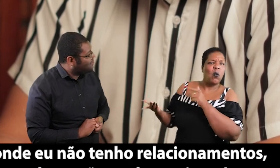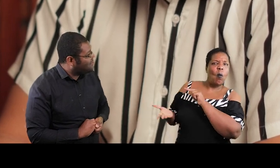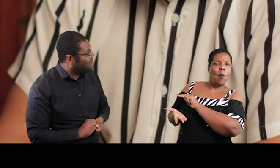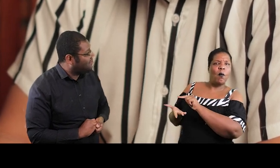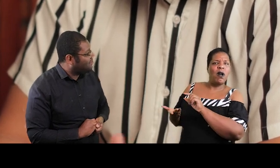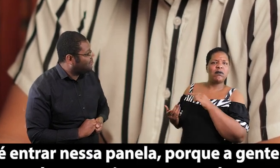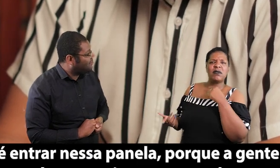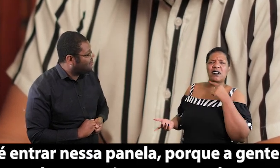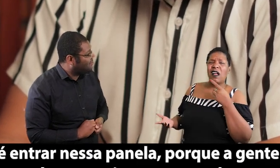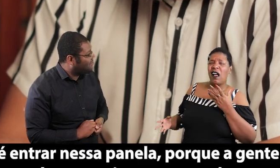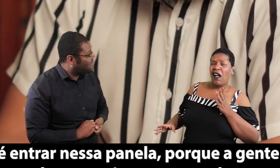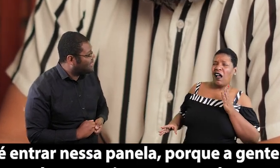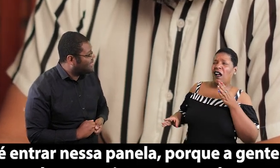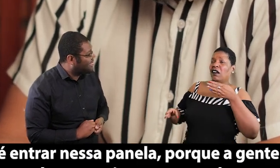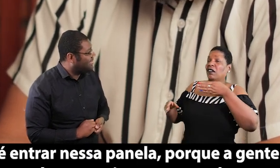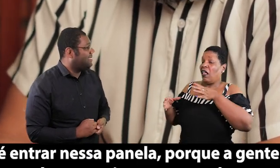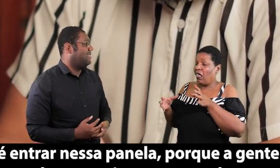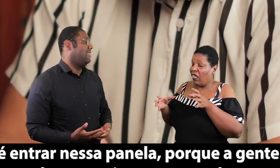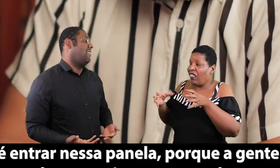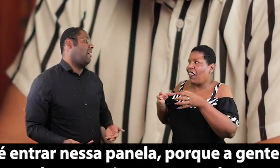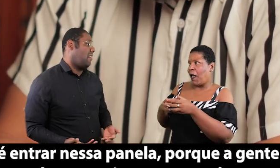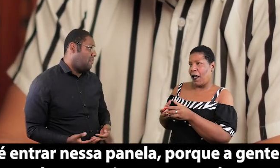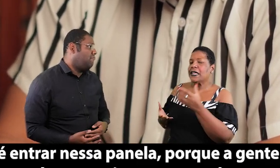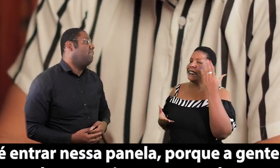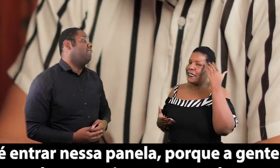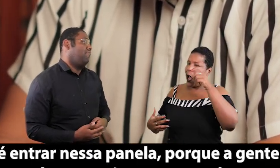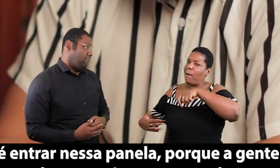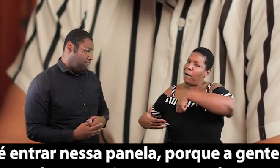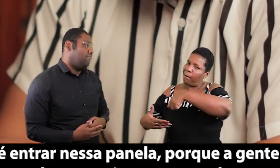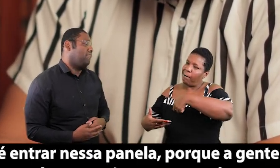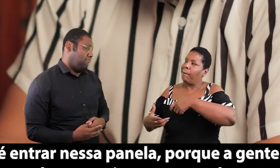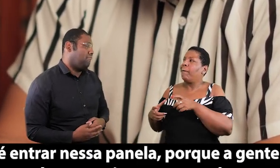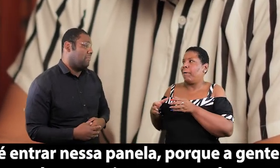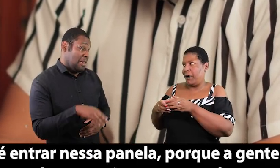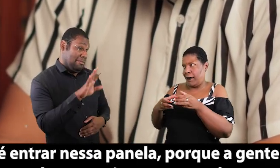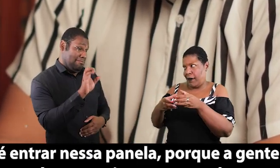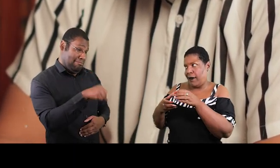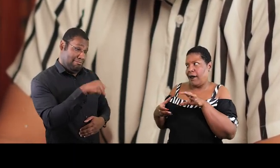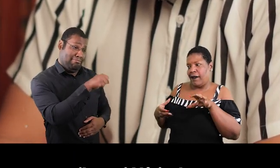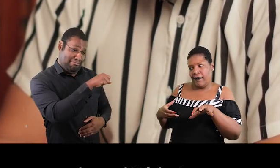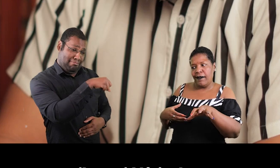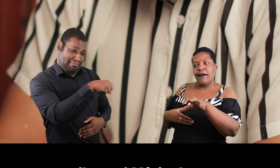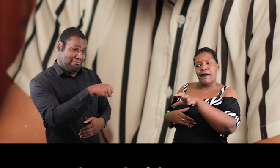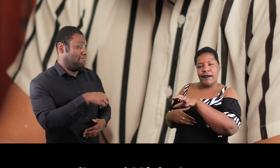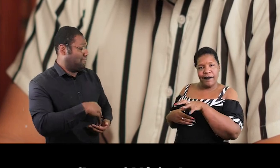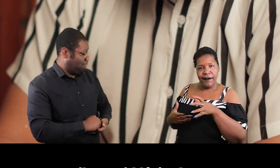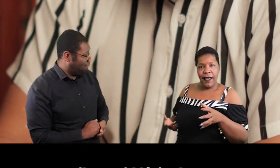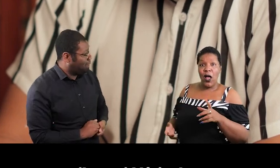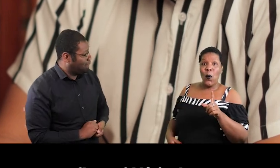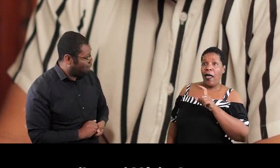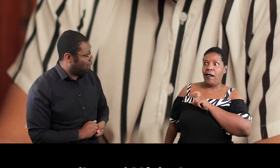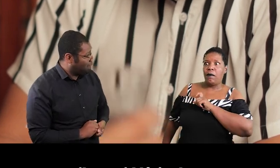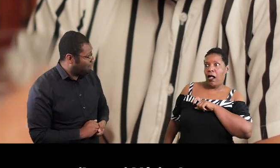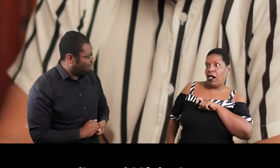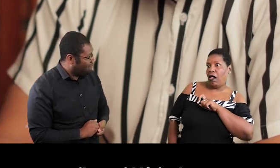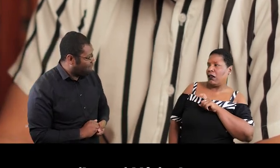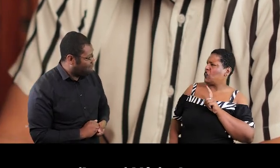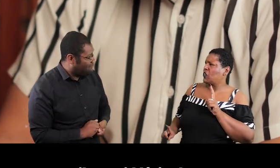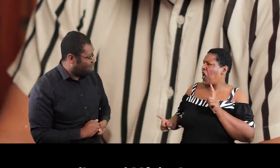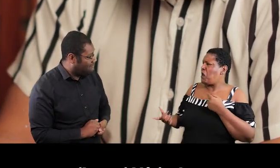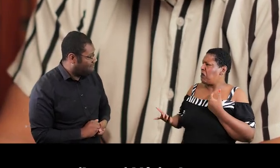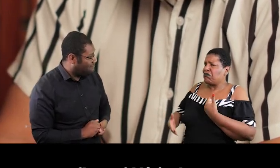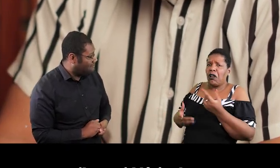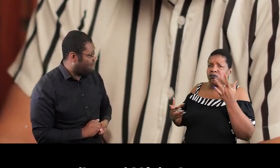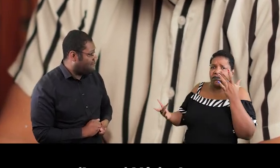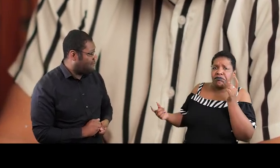ninguém, até entrar nessa panela, que a gente sabe que existe uma panela, Várias. e essa panela não é por maldade. É